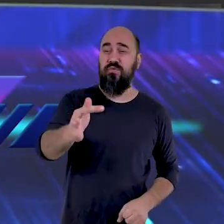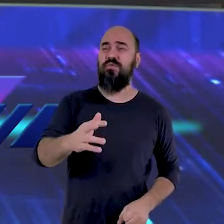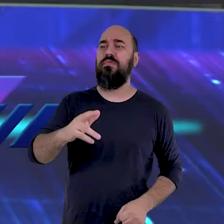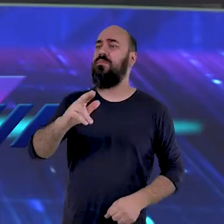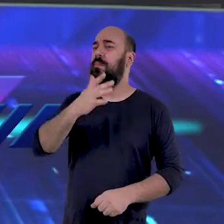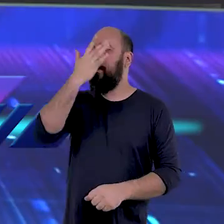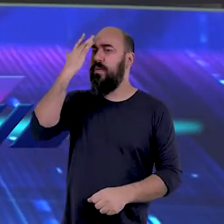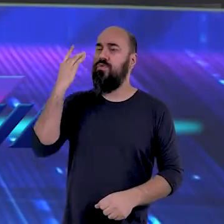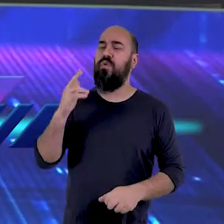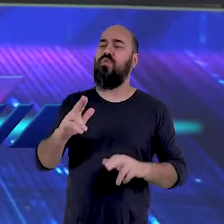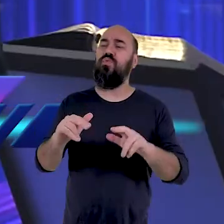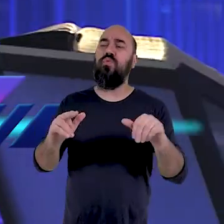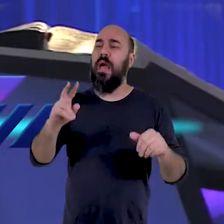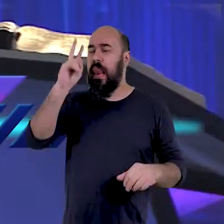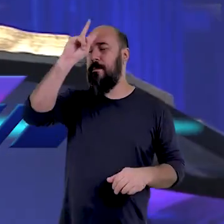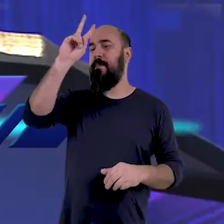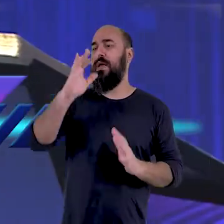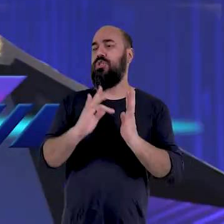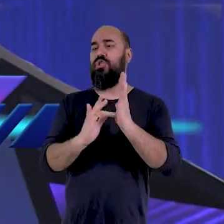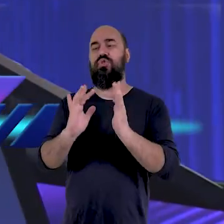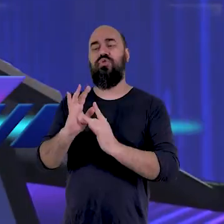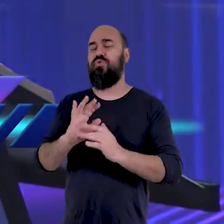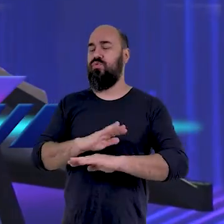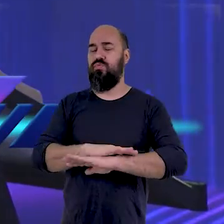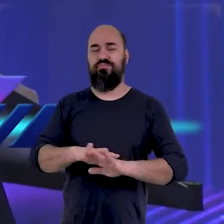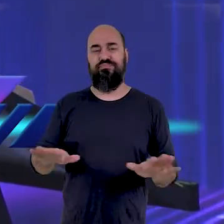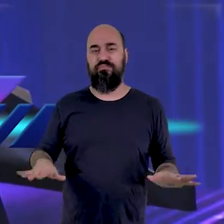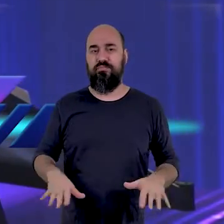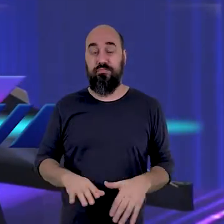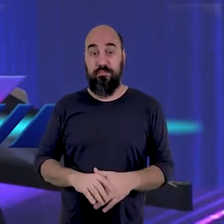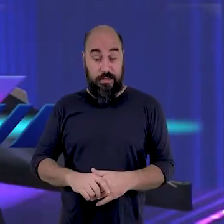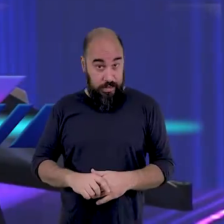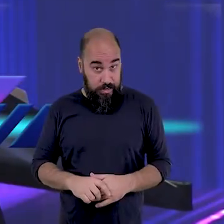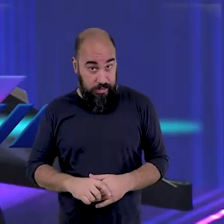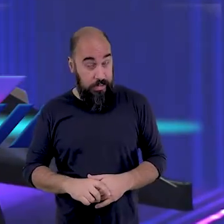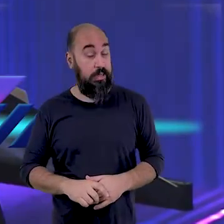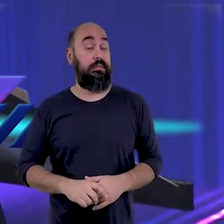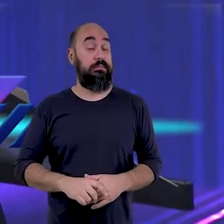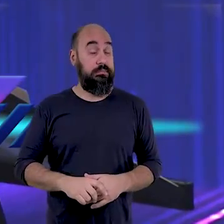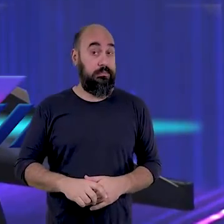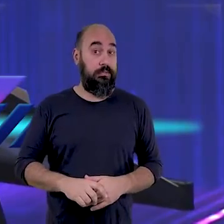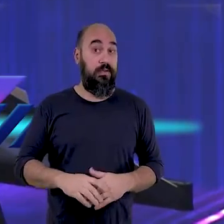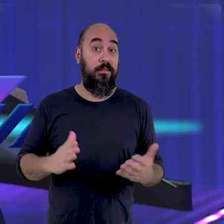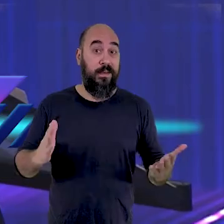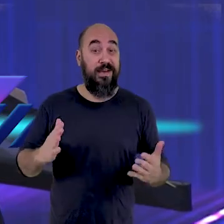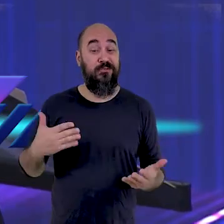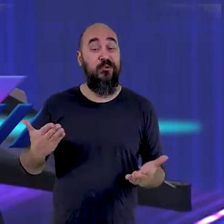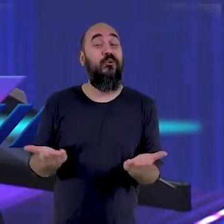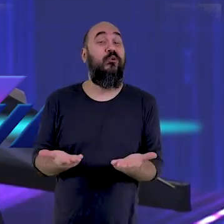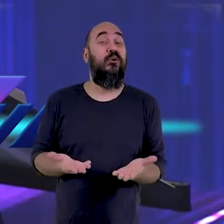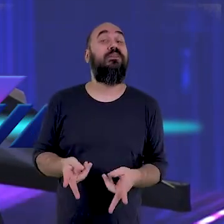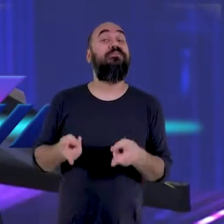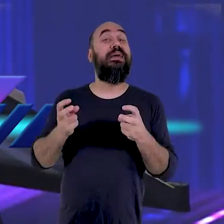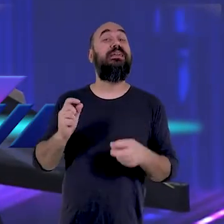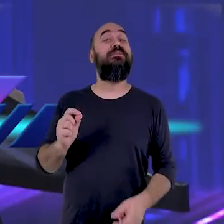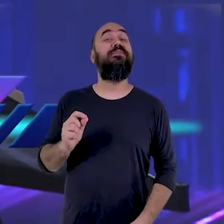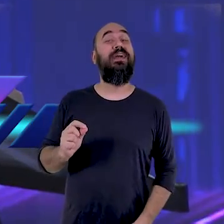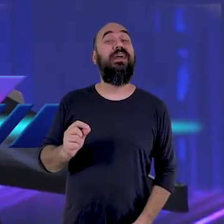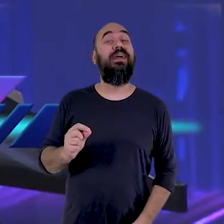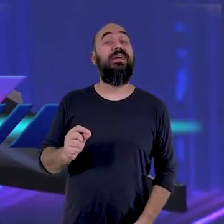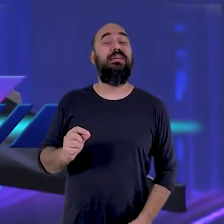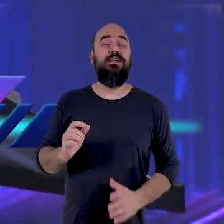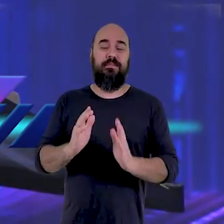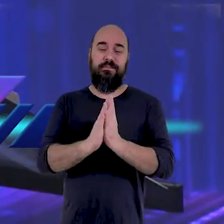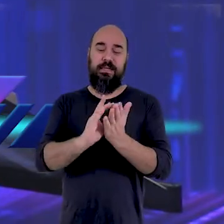Cristo. A Bíblia tem sido, ao longo da história, o livro mais amado e